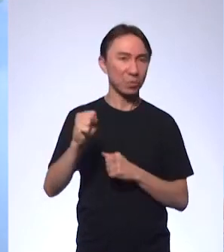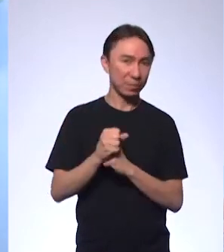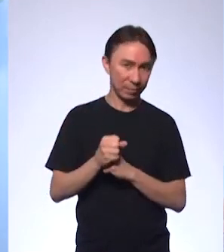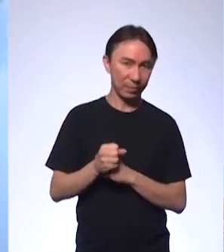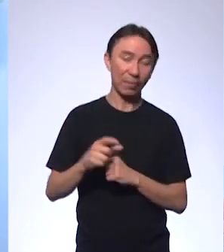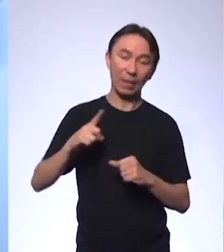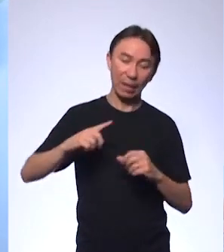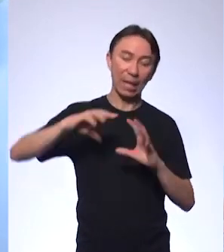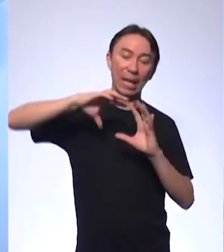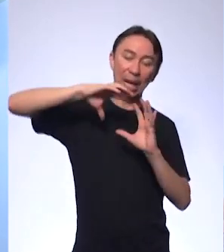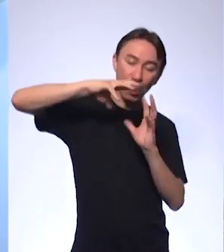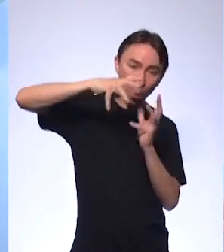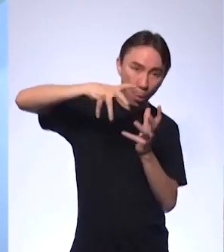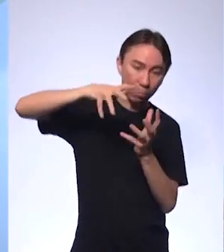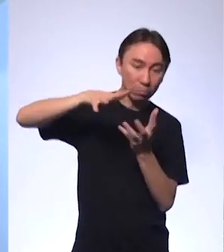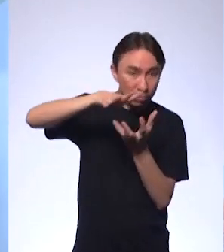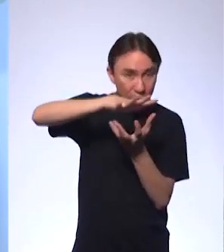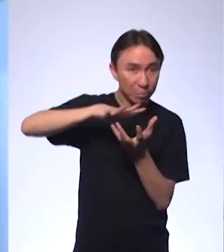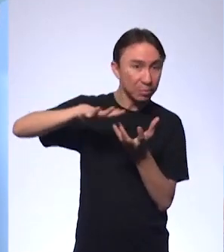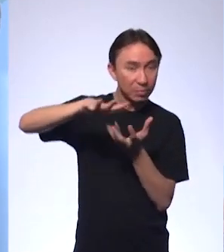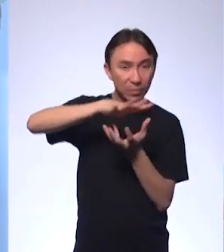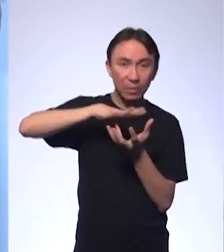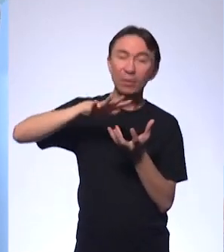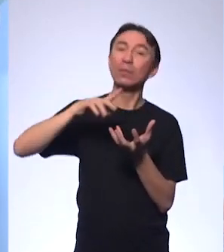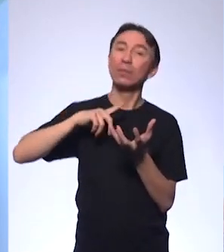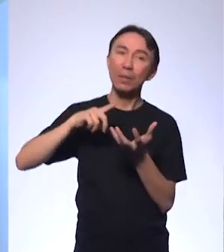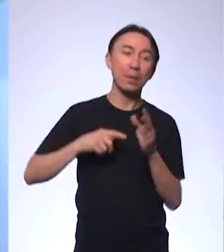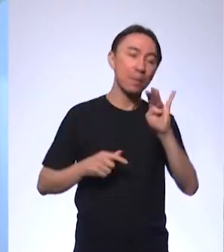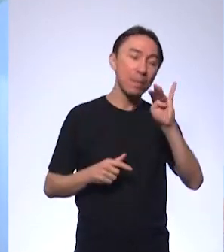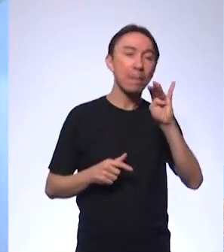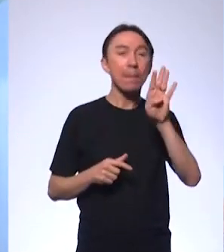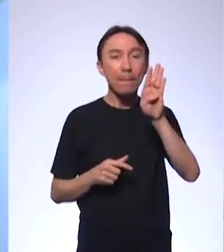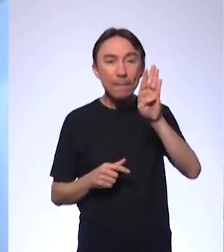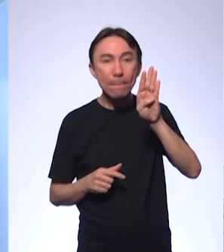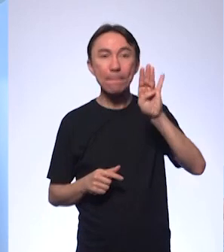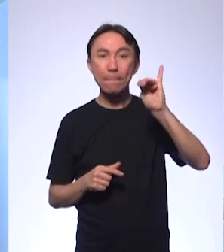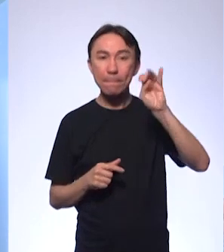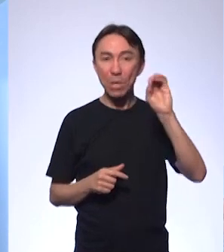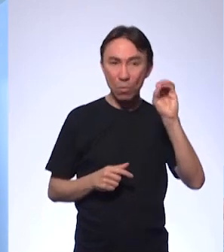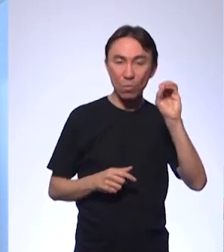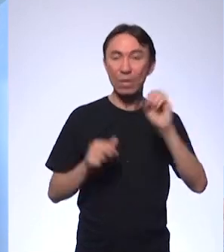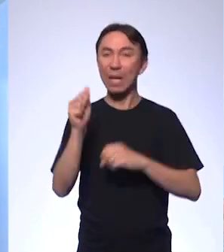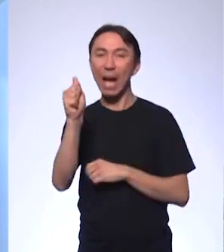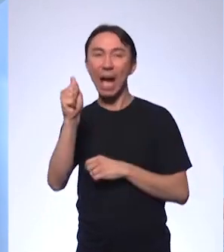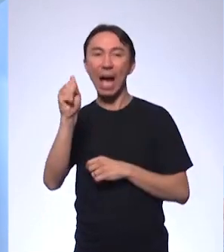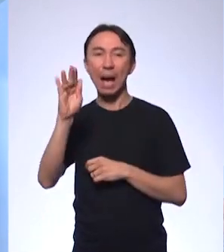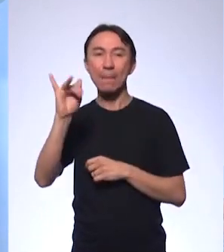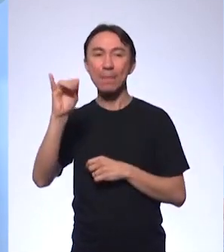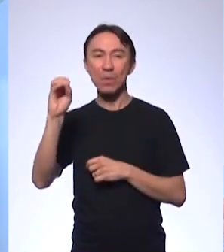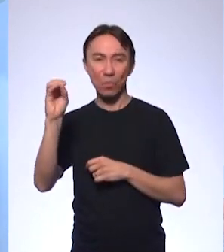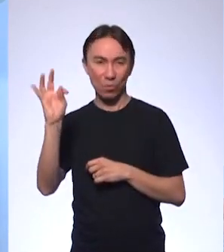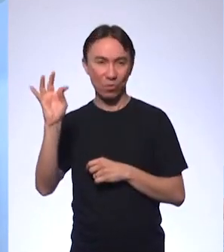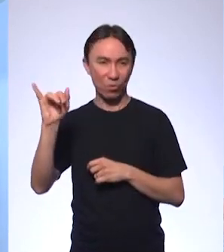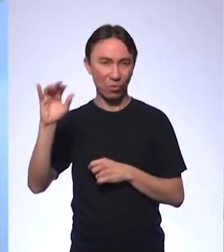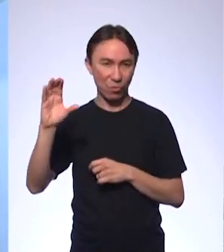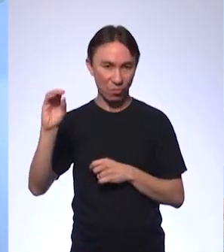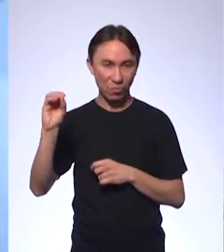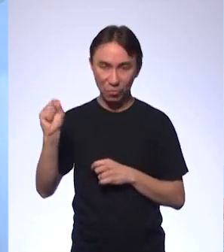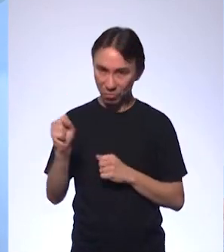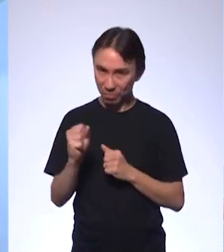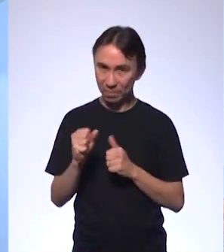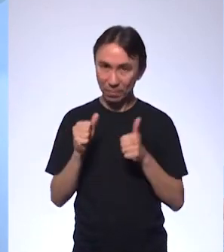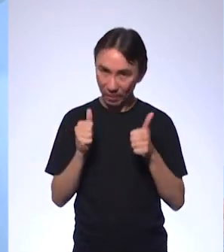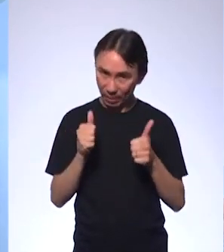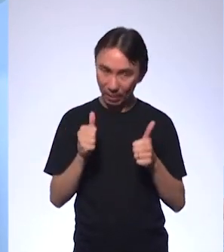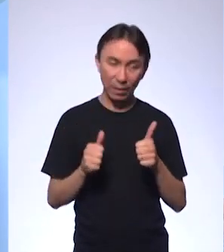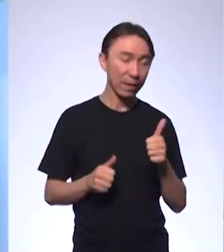falando aí nesses fatores bióticos e abióticos. Né? Então, seres vivos interagindo entre si e também interagindo